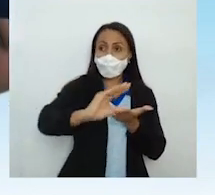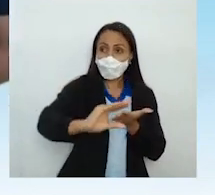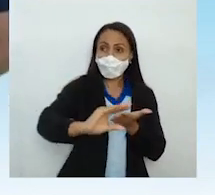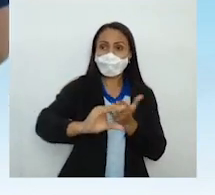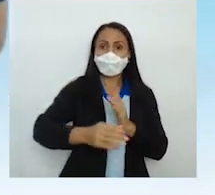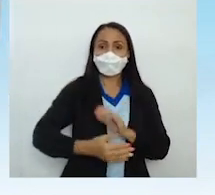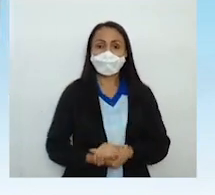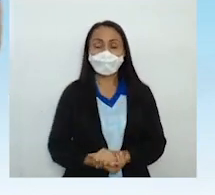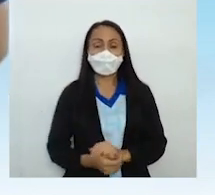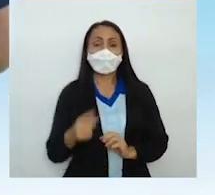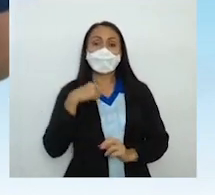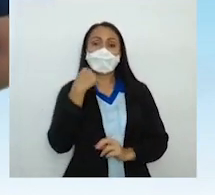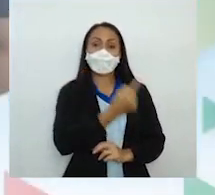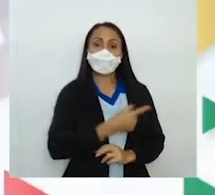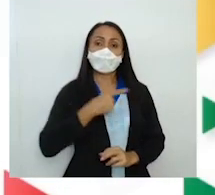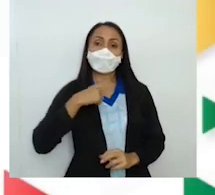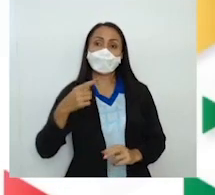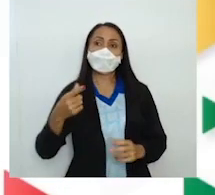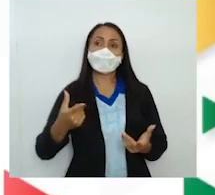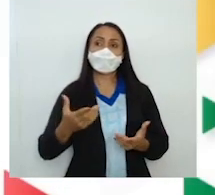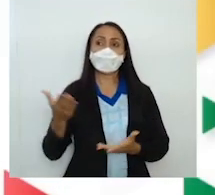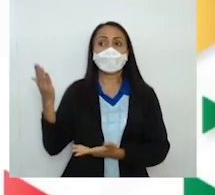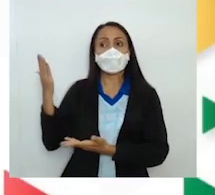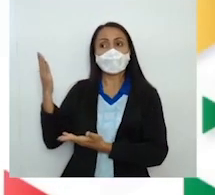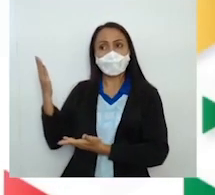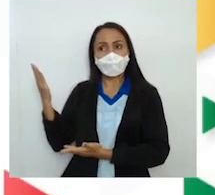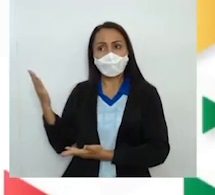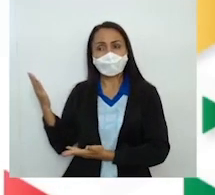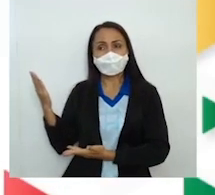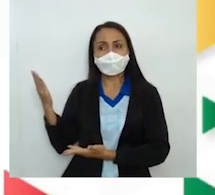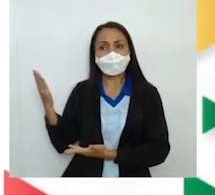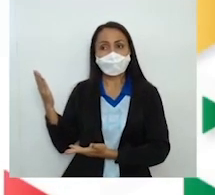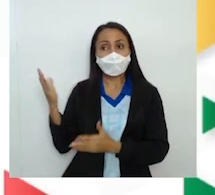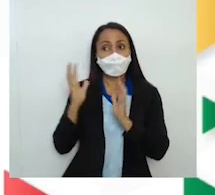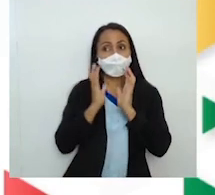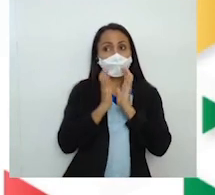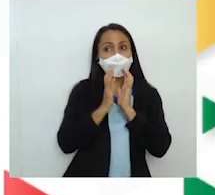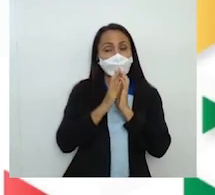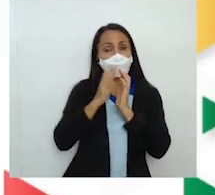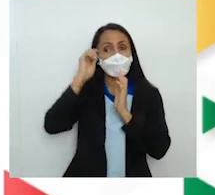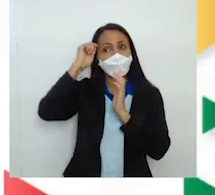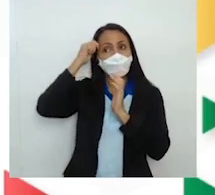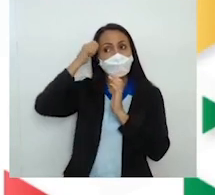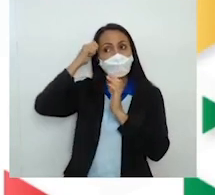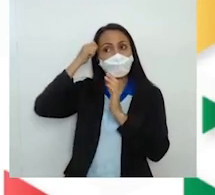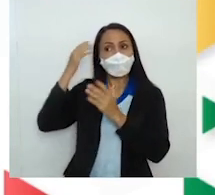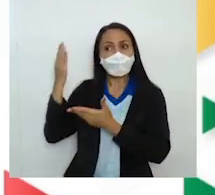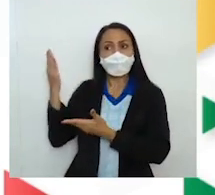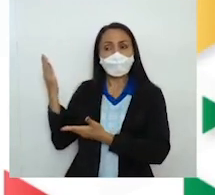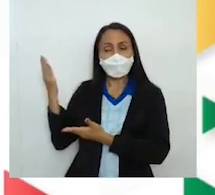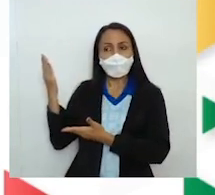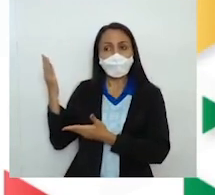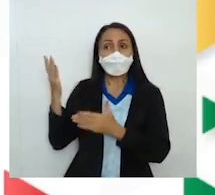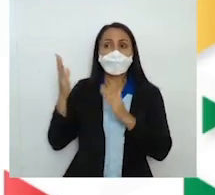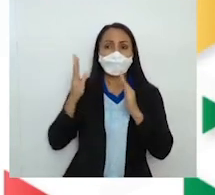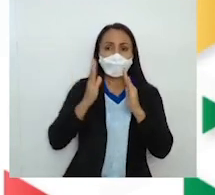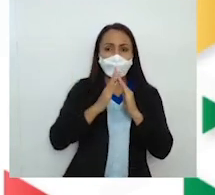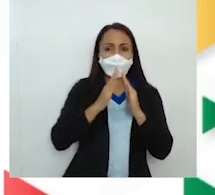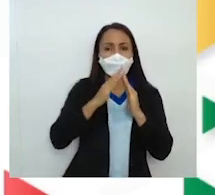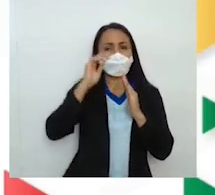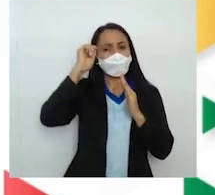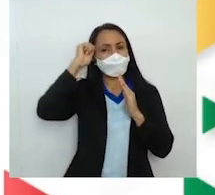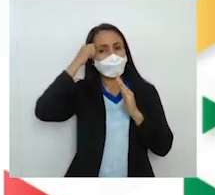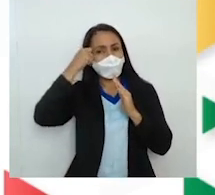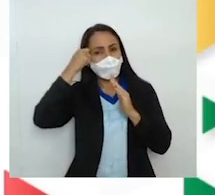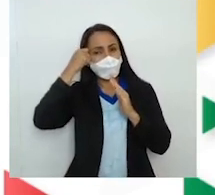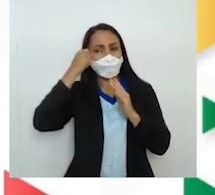aqui uma outra figura que vai remeter justamente Recife, escravocrata. Olha aí a casa, olha os negros